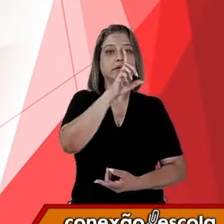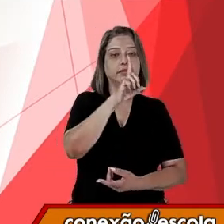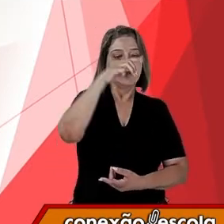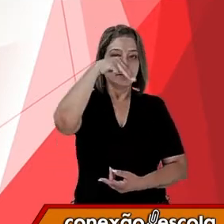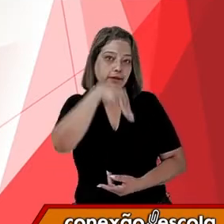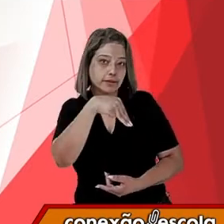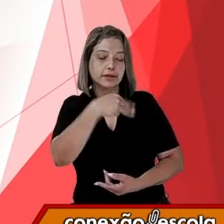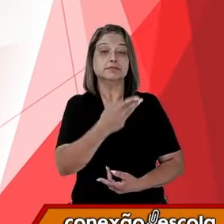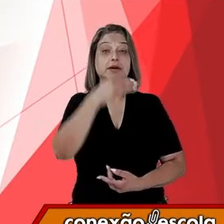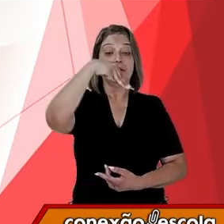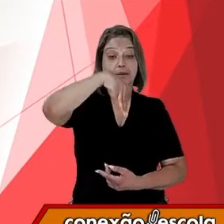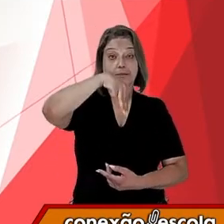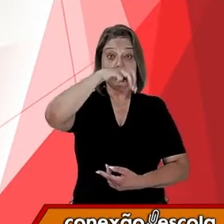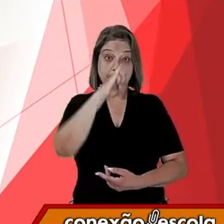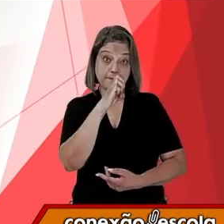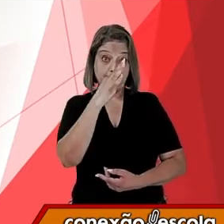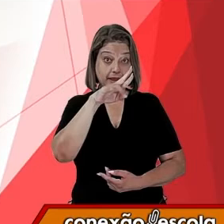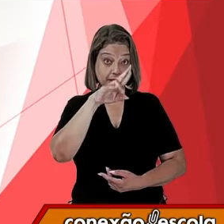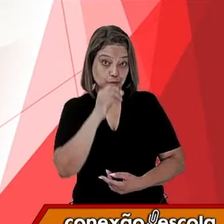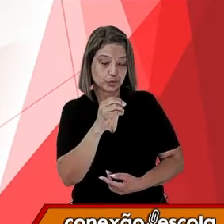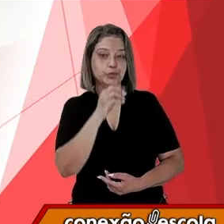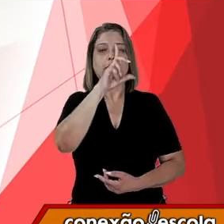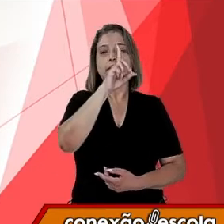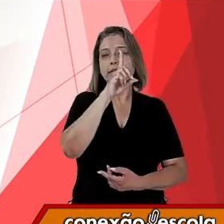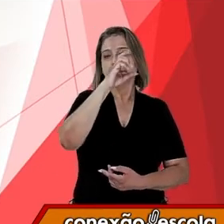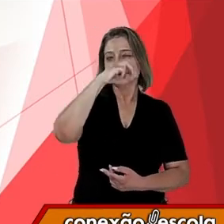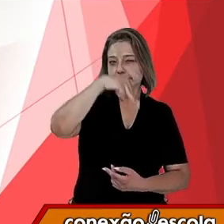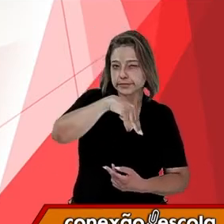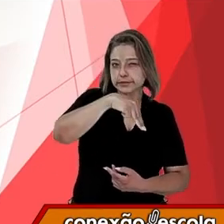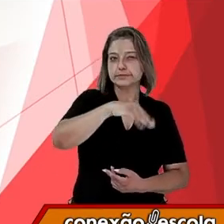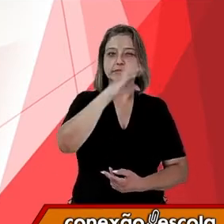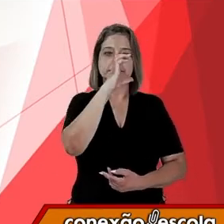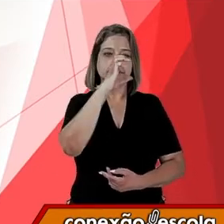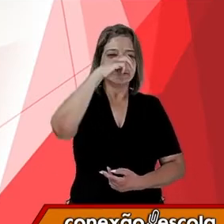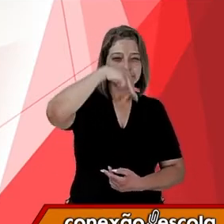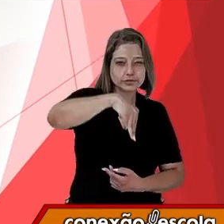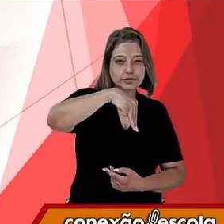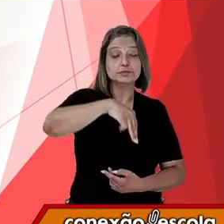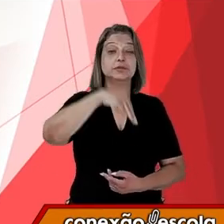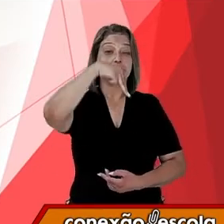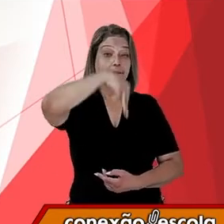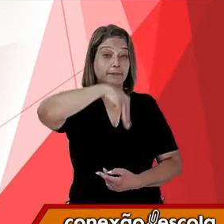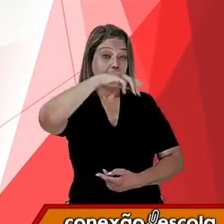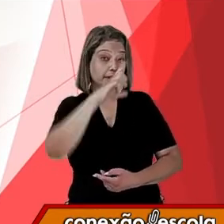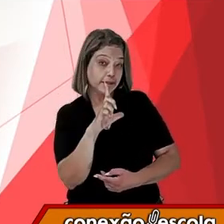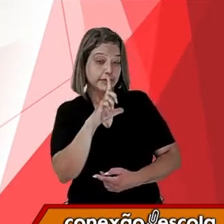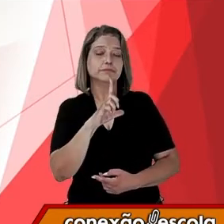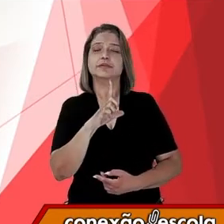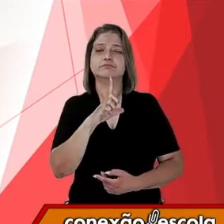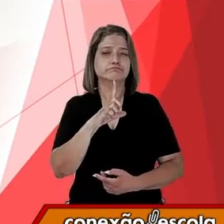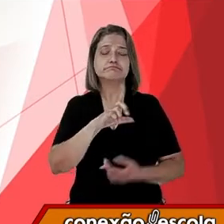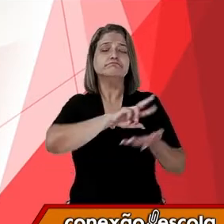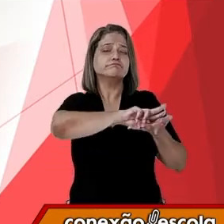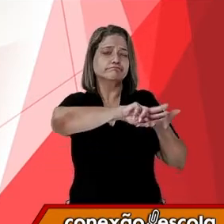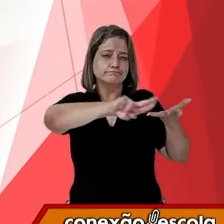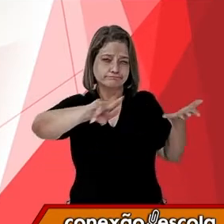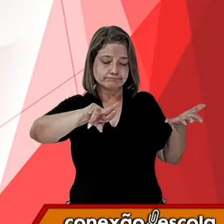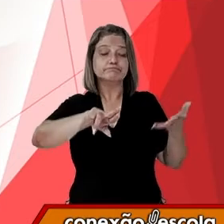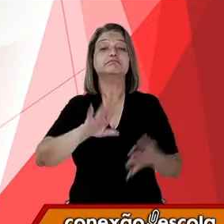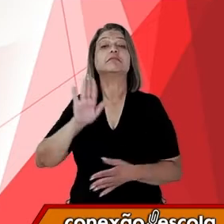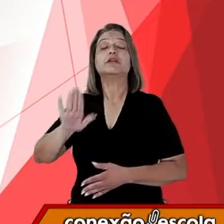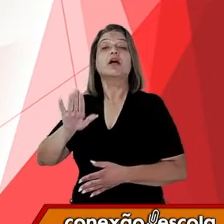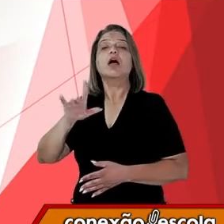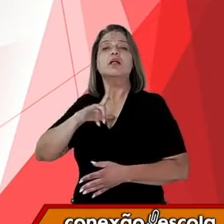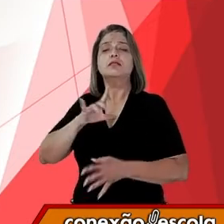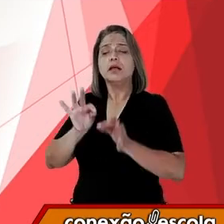decâmetro, metro, decímetro, centímetro, milímetro. E as medidas não